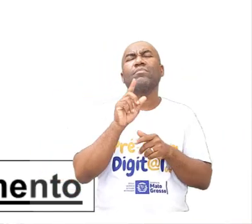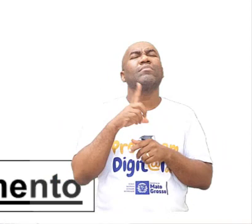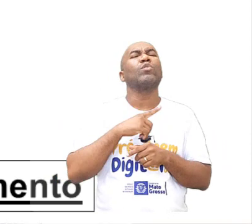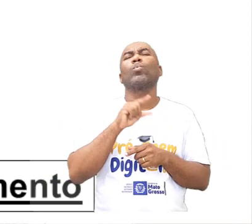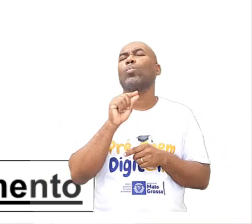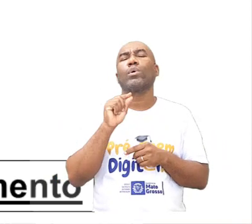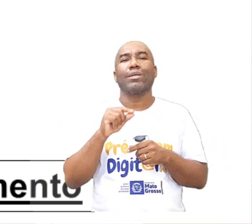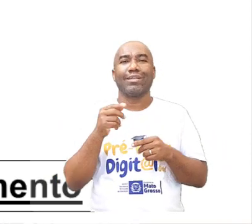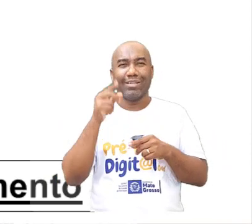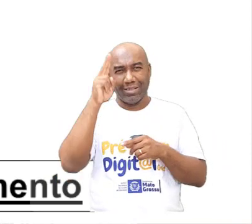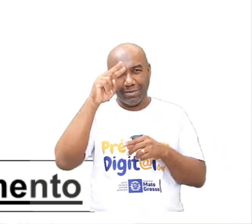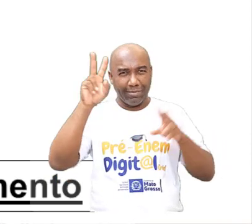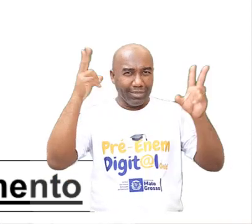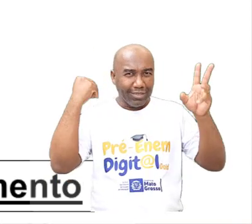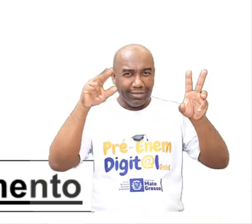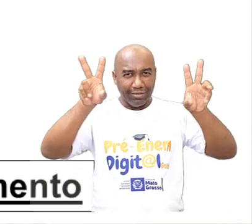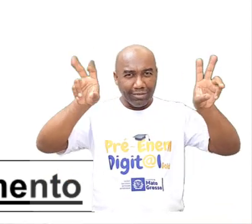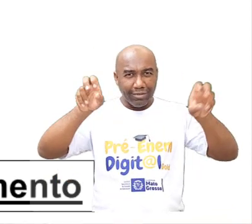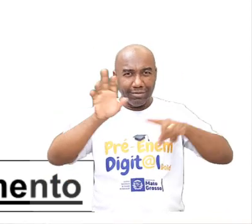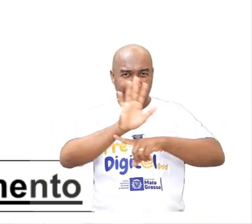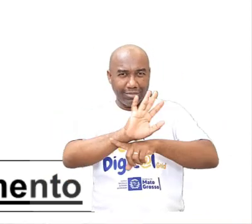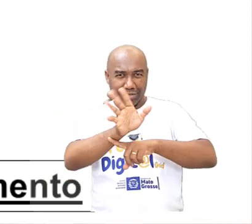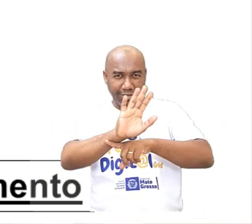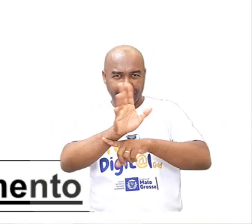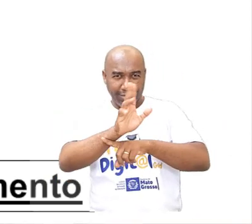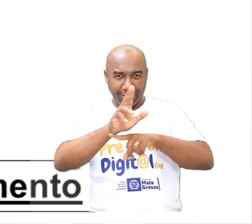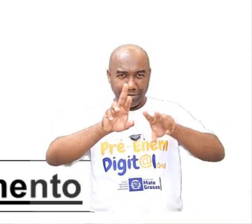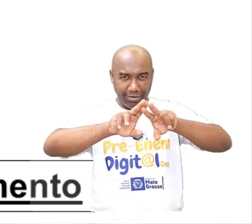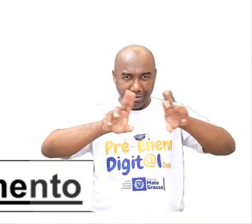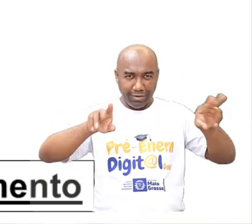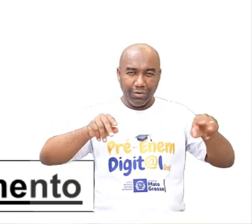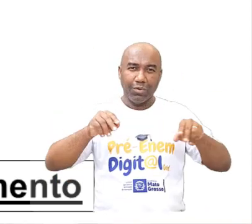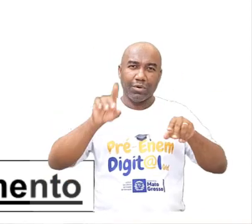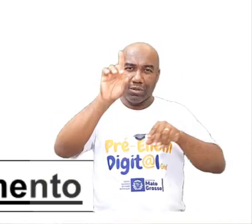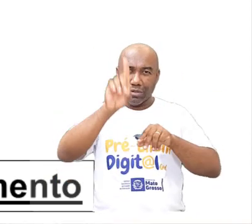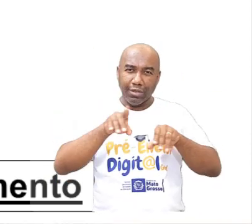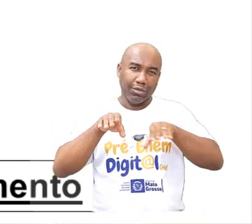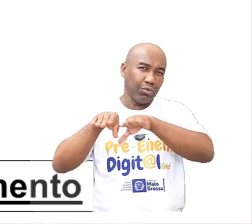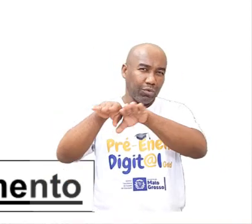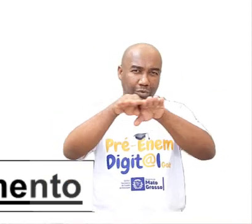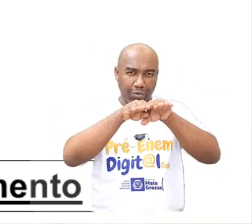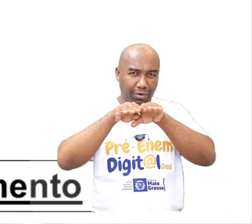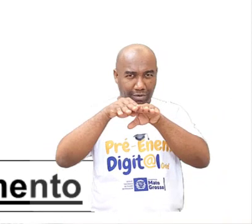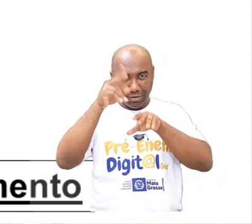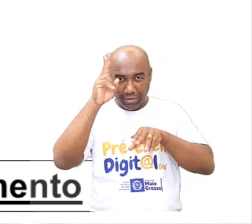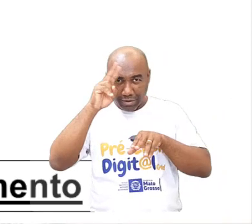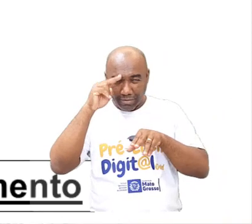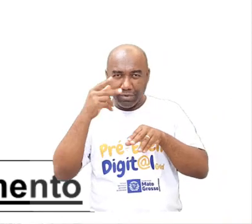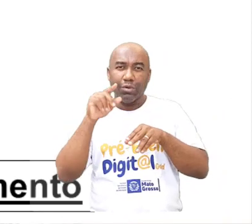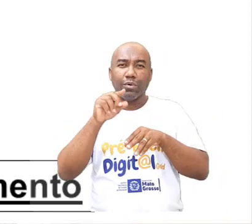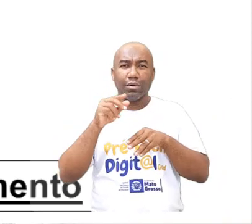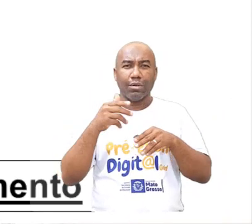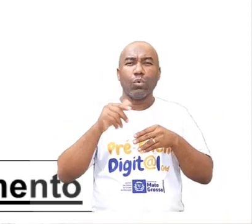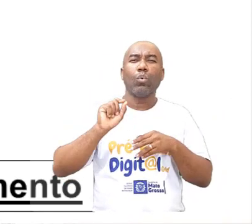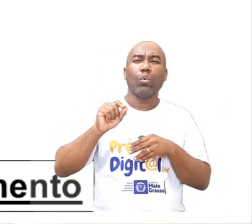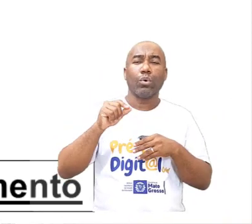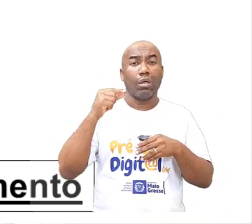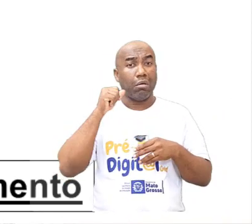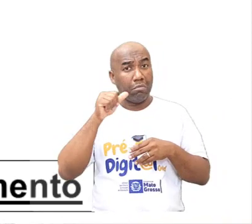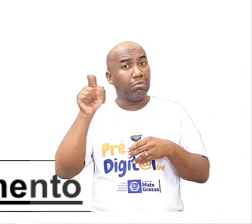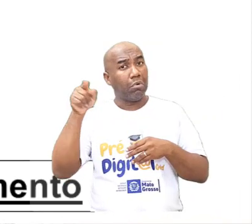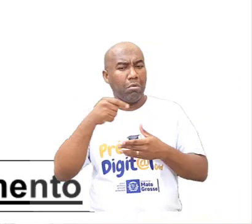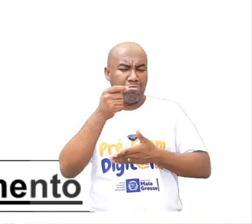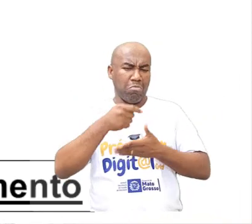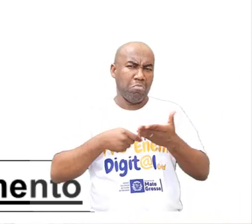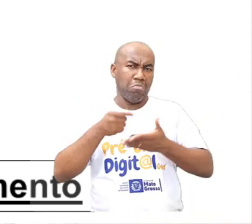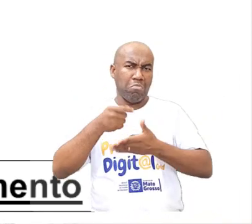resolvendo isso. Por meio, lembra que eu pedi? Vai começar o MM, escreva por meio. Parei. Corre aqui no outro